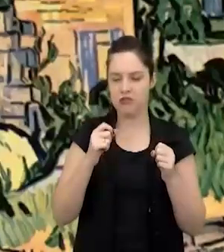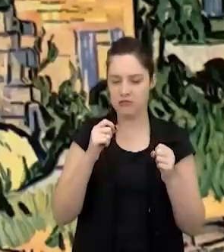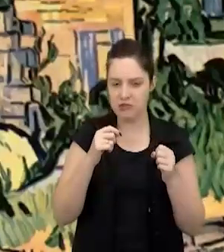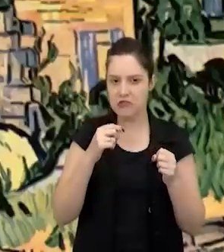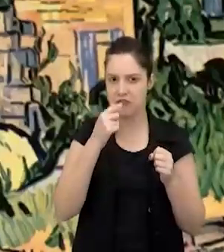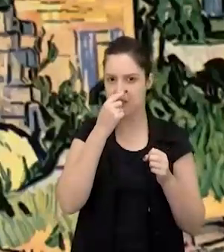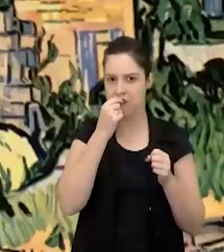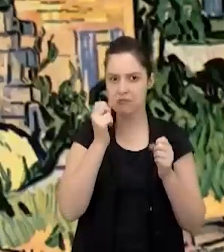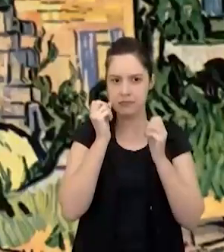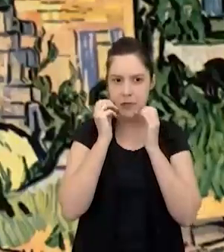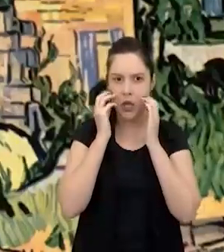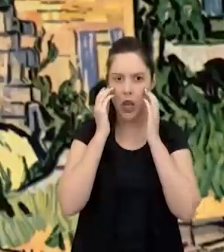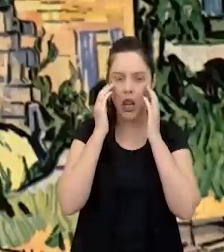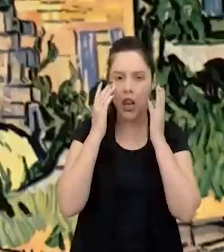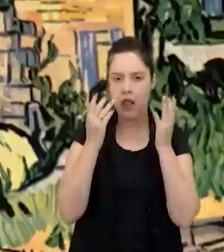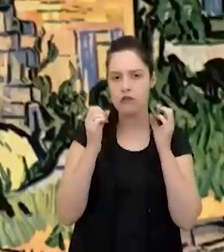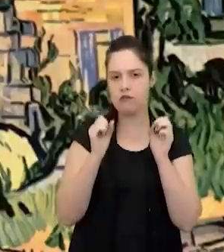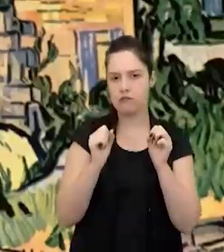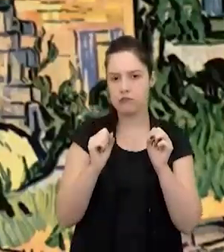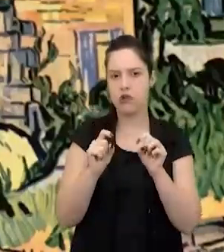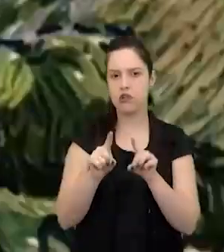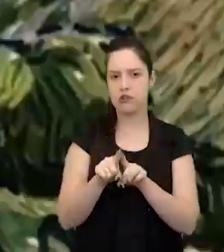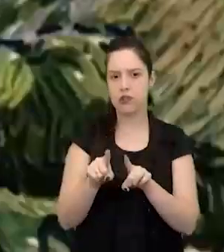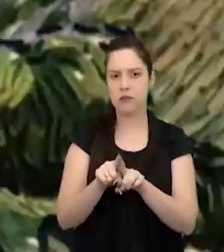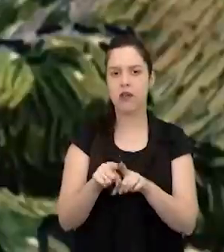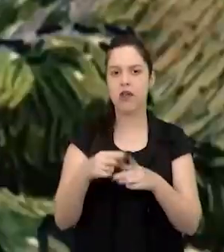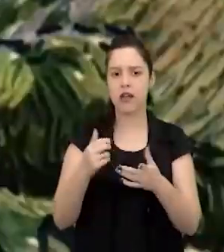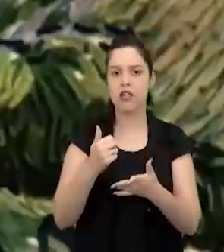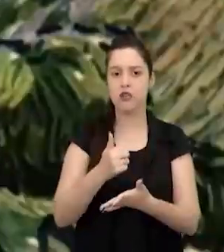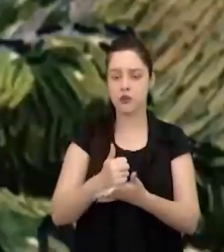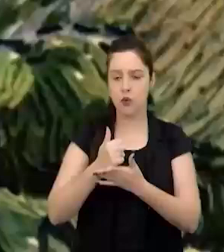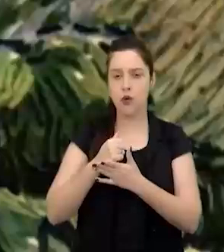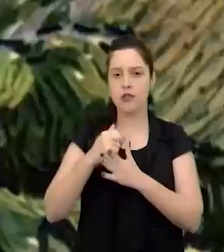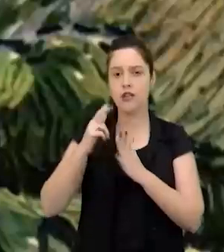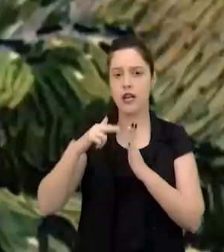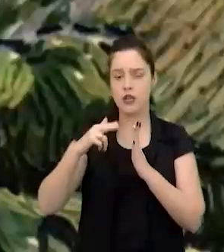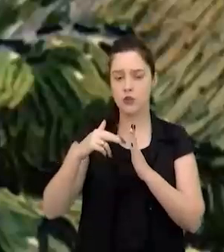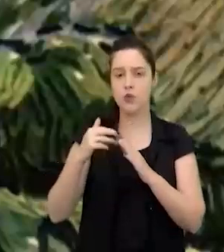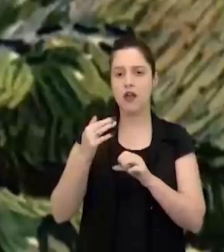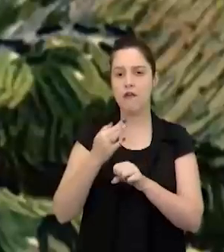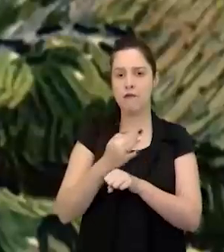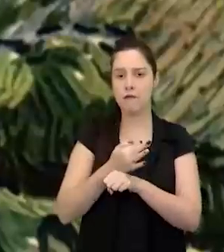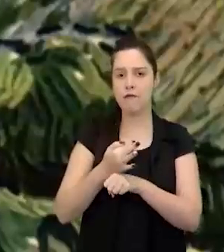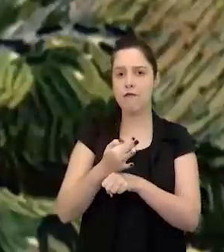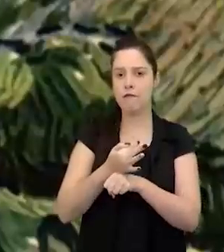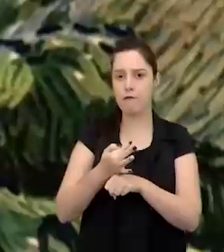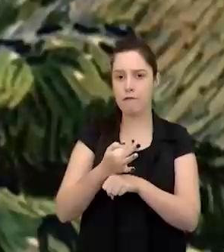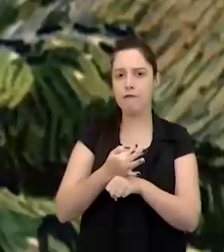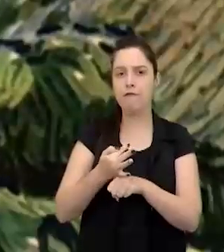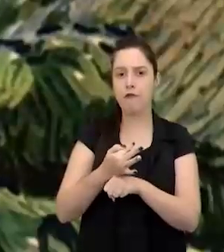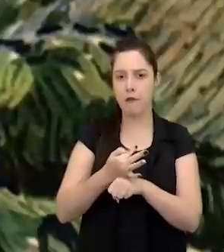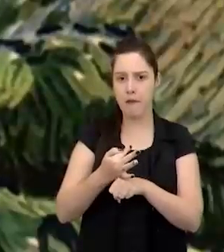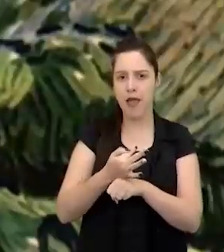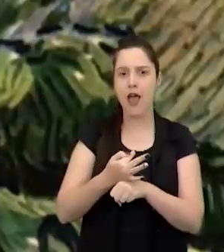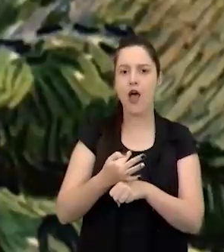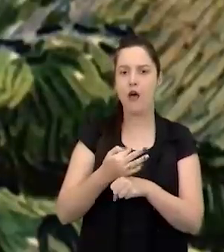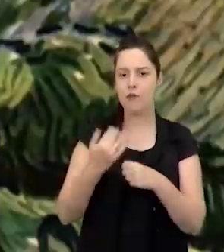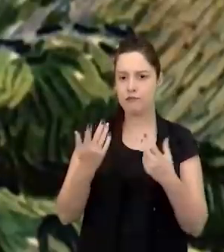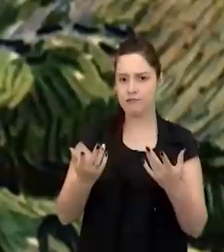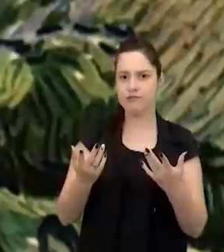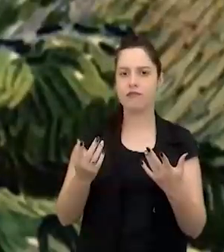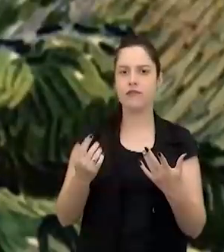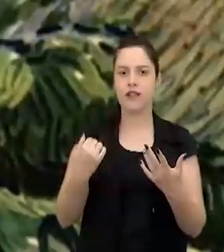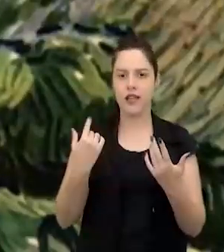Já partindo para o subjetivo. Mas o que o professor trouxe ali, o quê? Ele fez uma leitura formal. Ele descreveu exatamente o que ele viu, né? E aí a